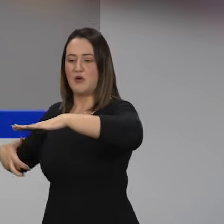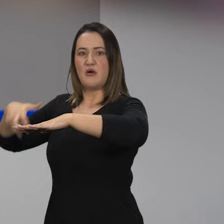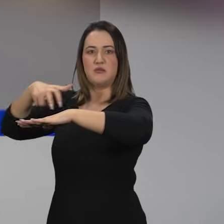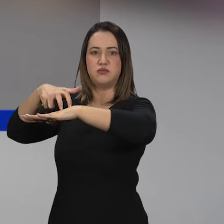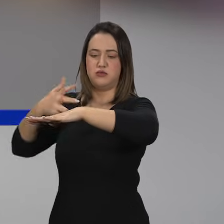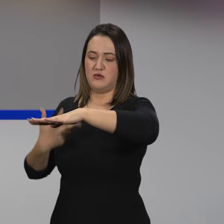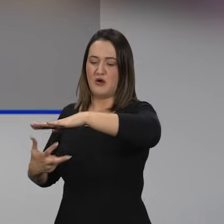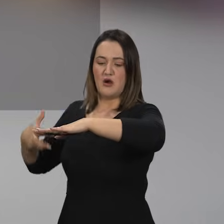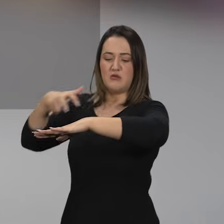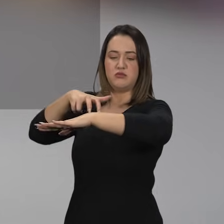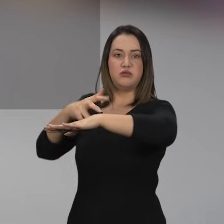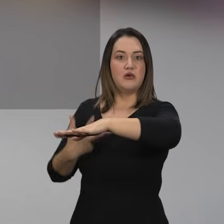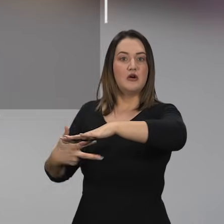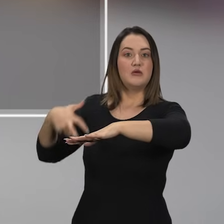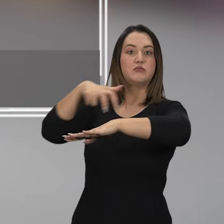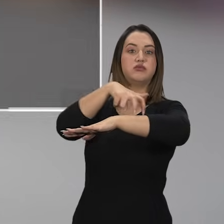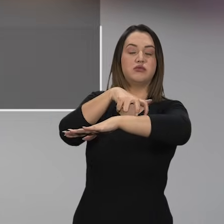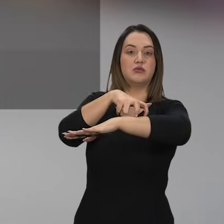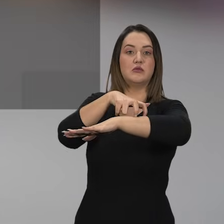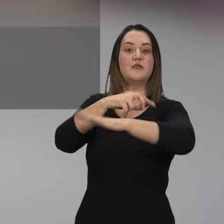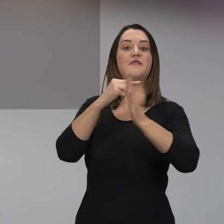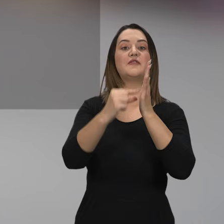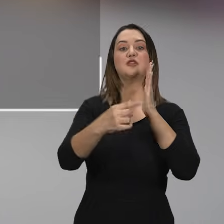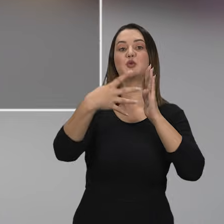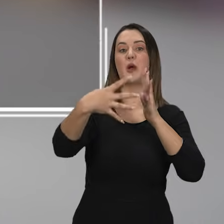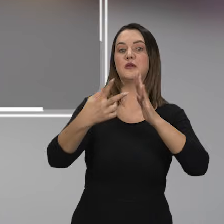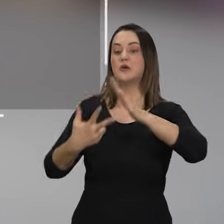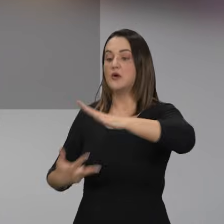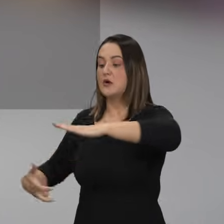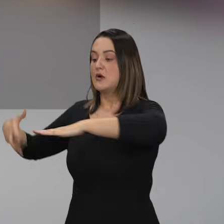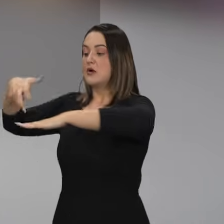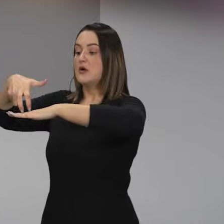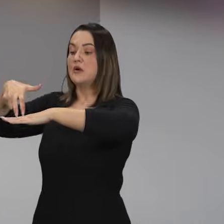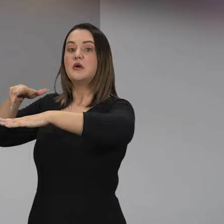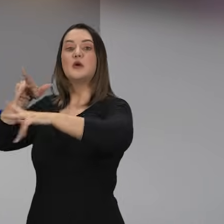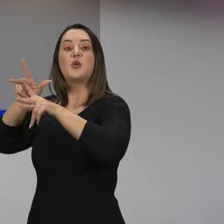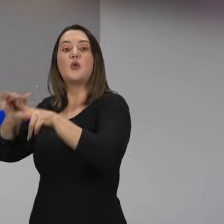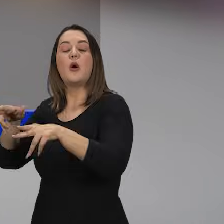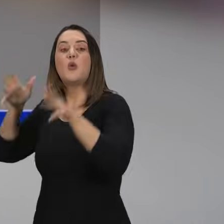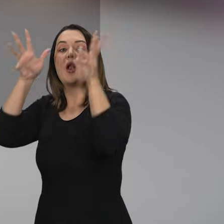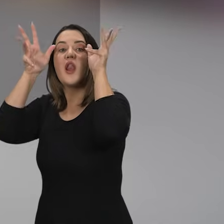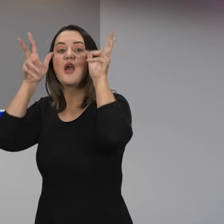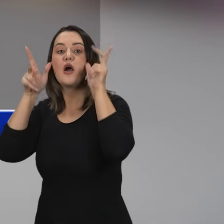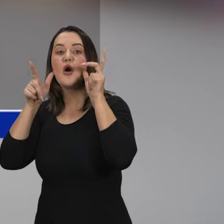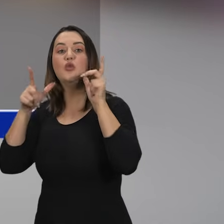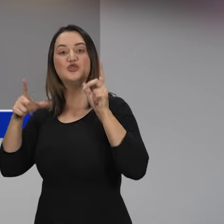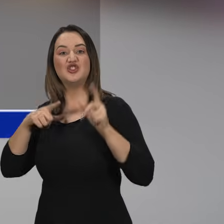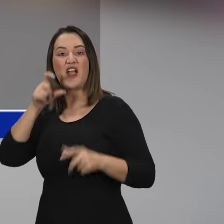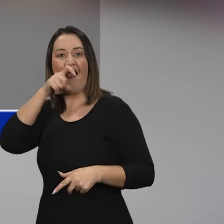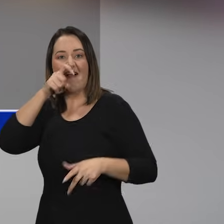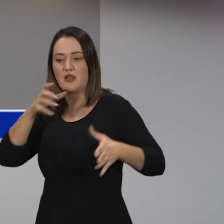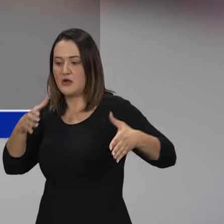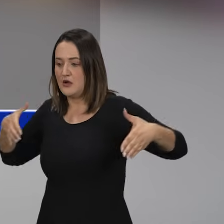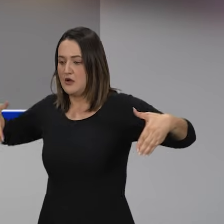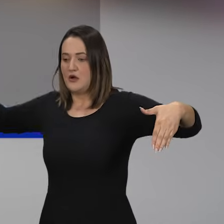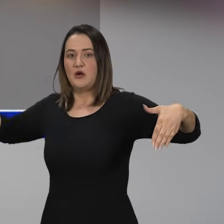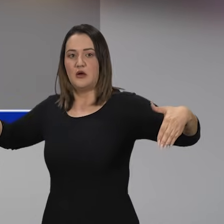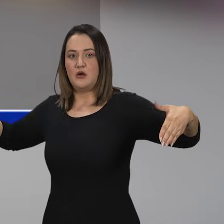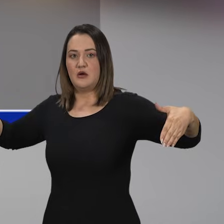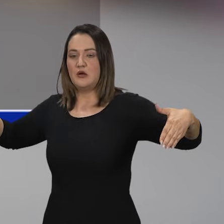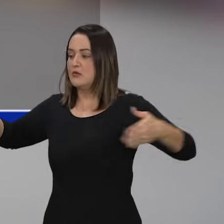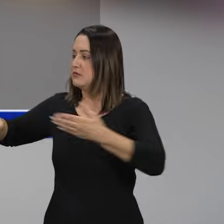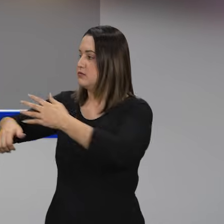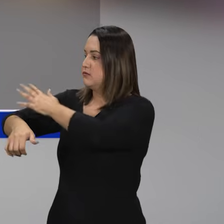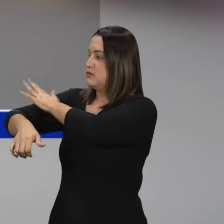outros, subiam do mar. Verso 4. O primeiro animal era como um leão e tinha asas de águia. Enquanto